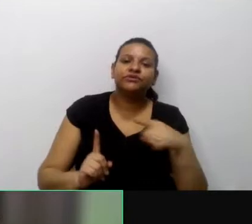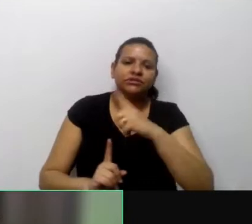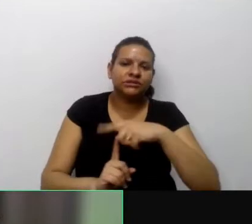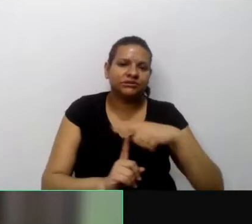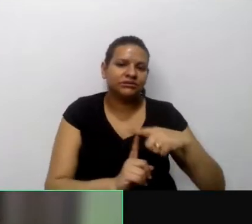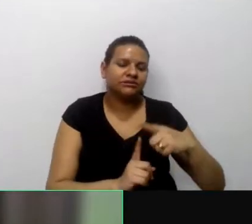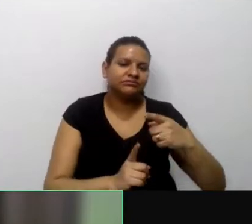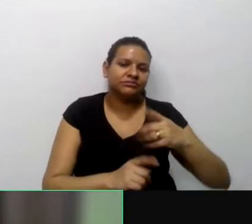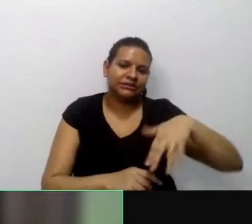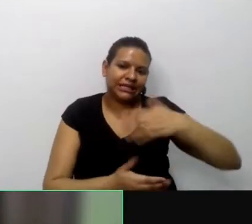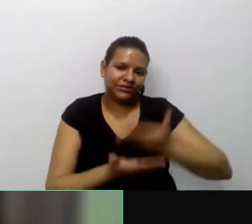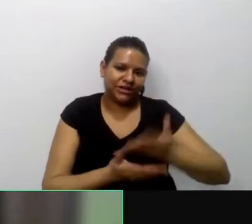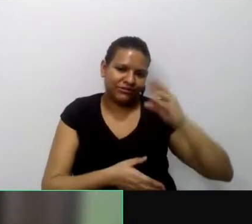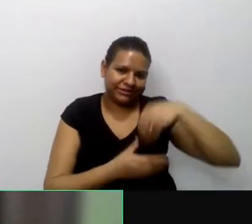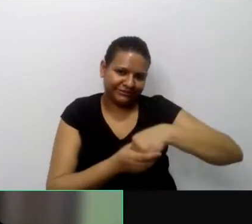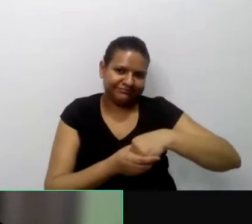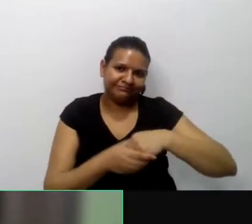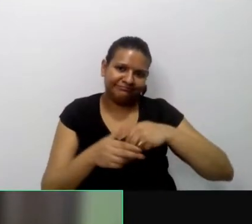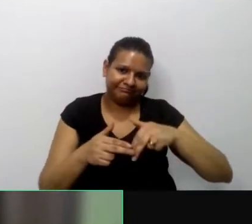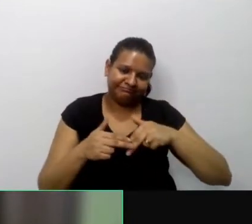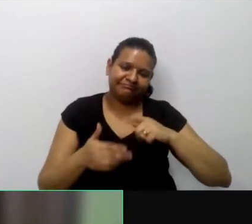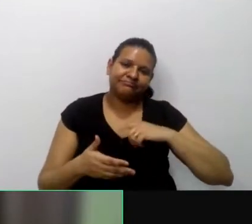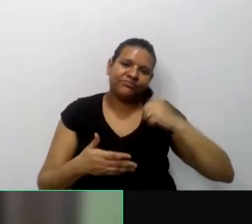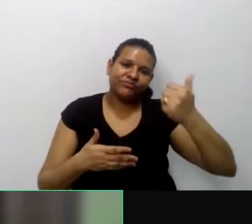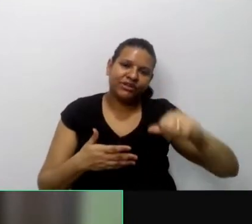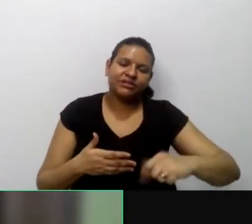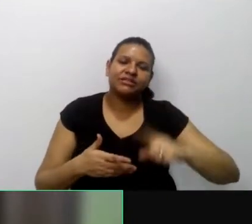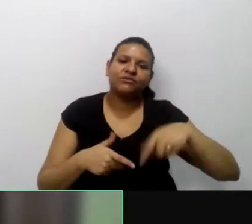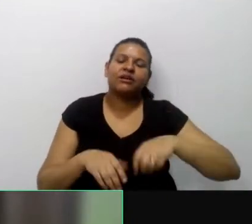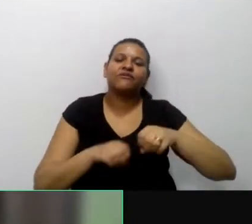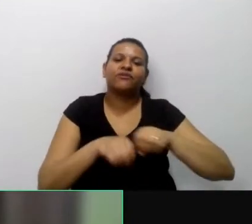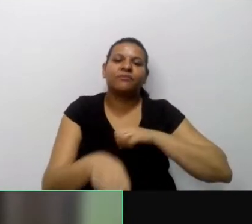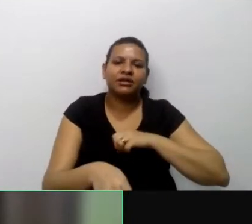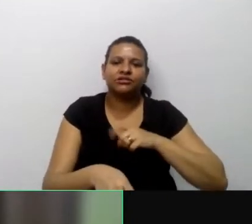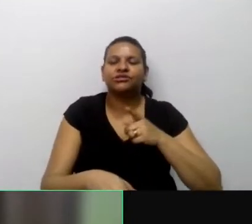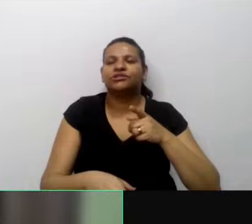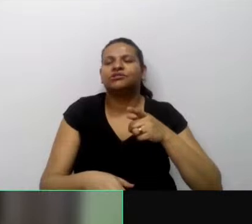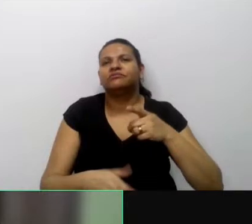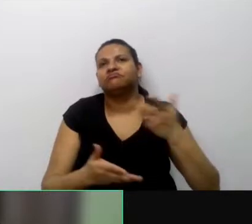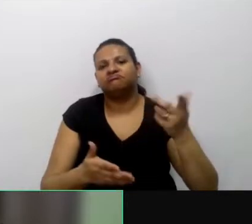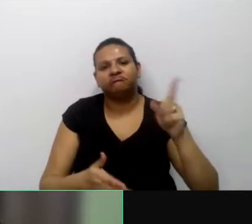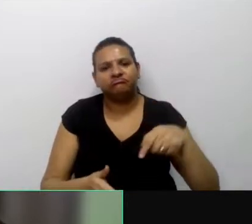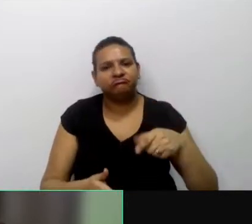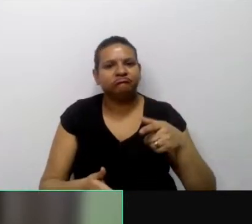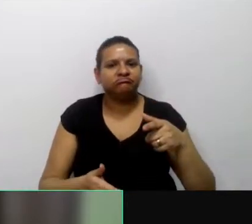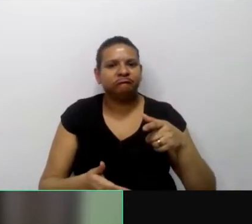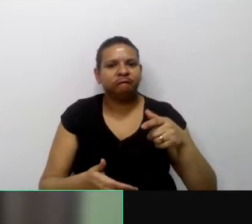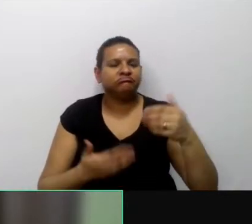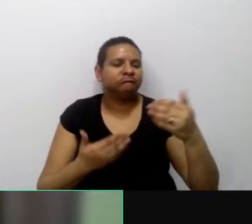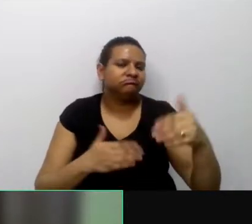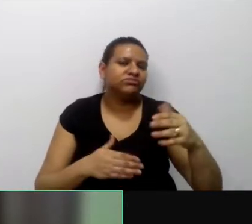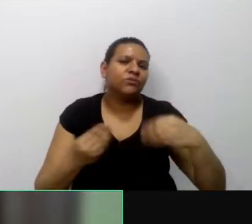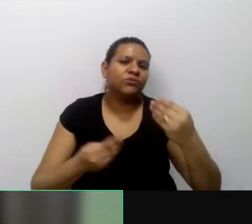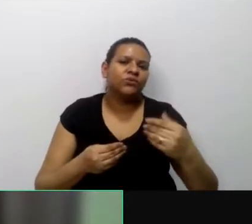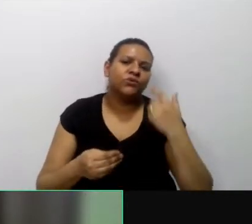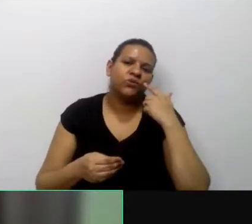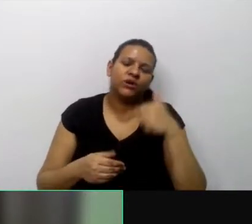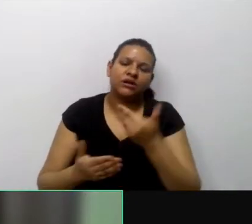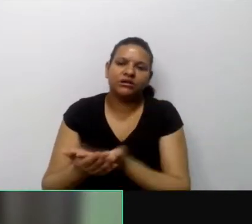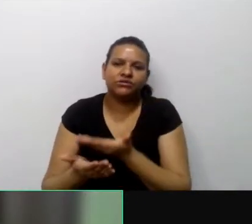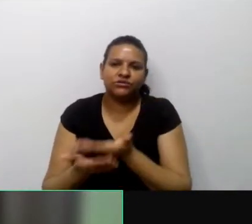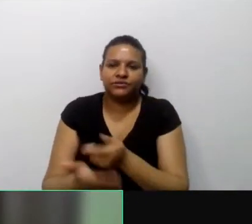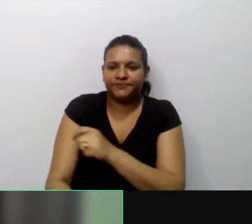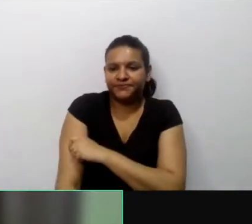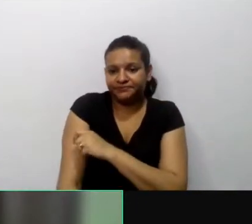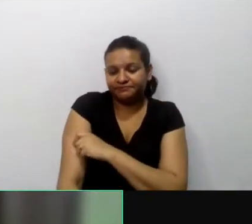sala de aula, né? Com avaliação formativa, com as produções que tu, como teacher, trabalha com os estudantes,